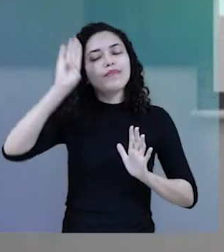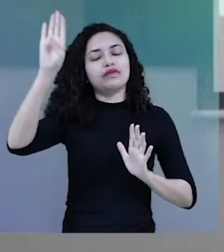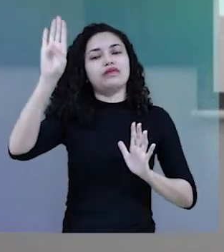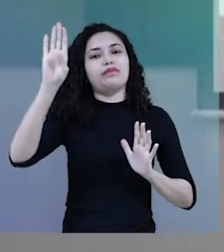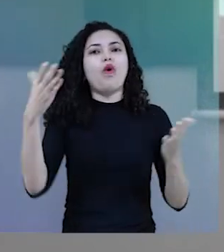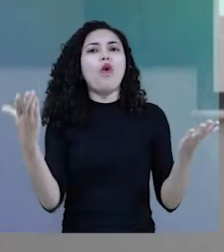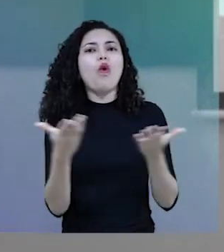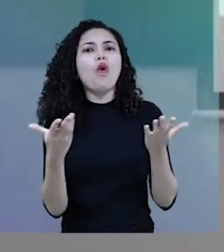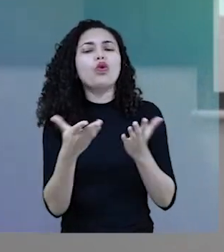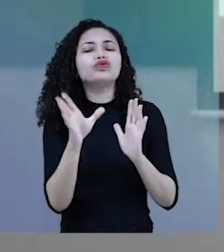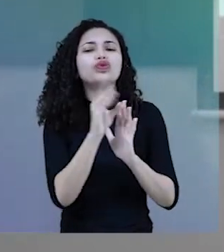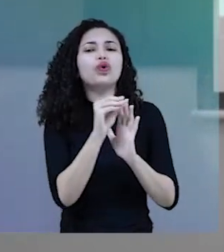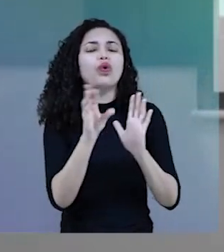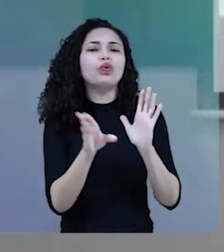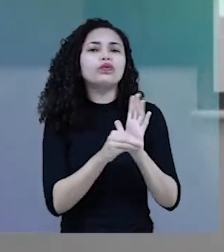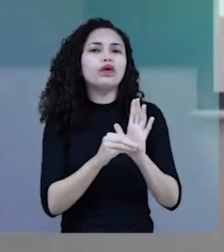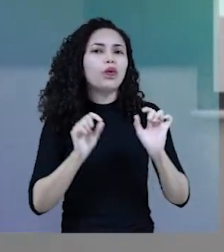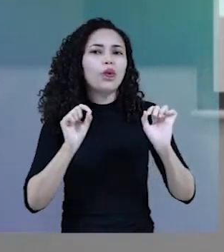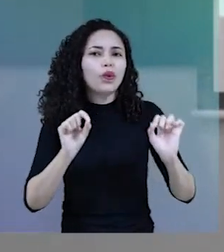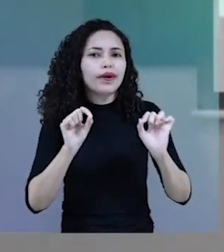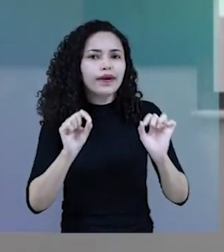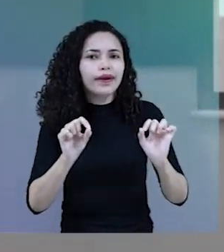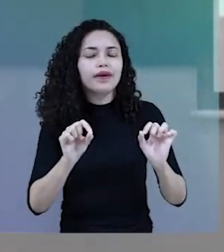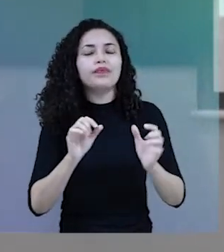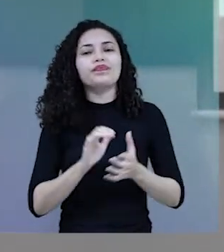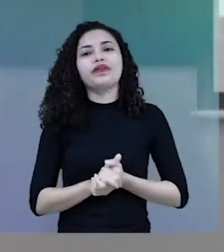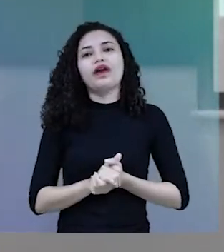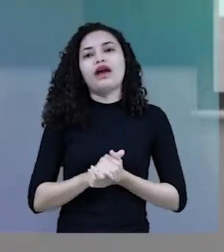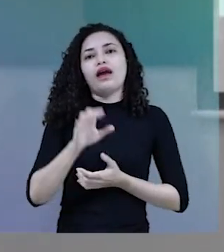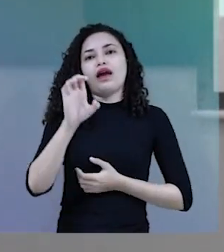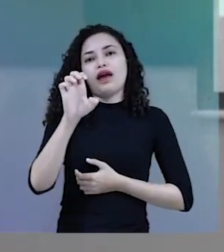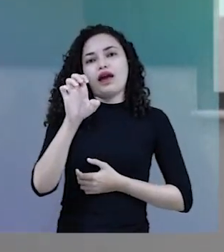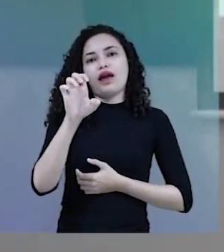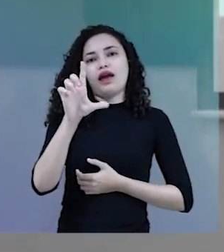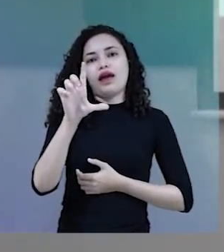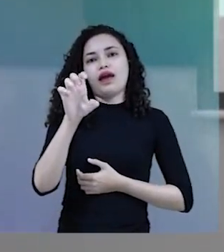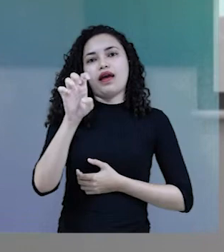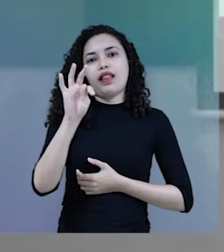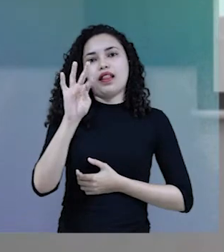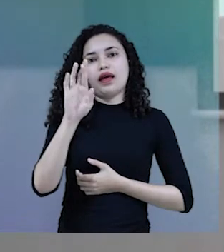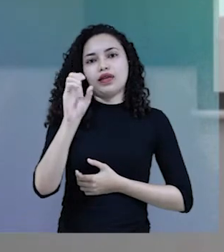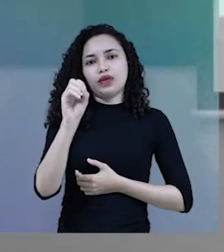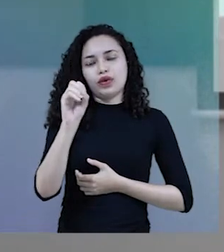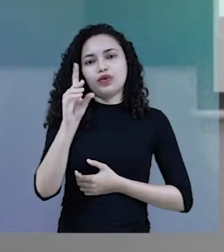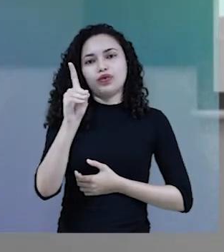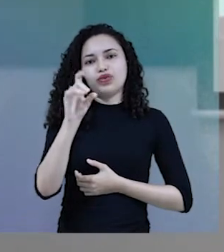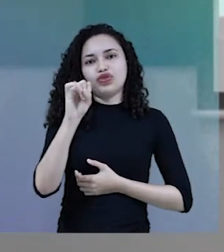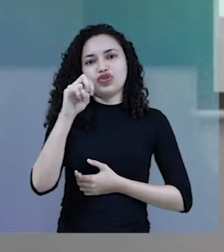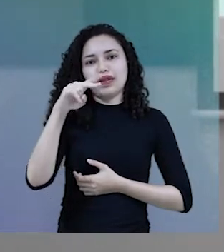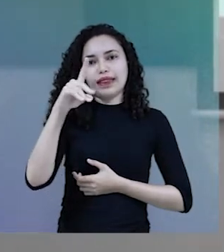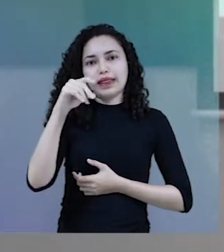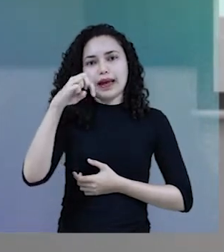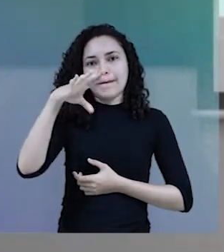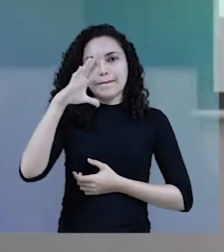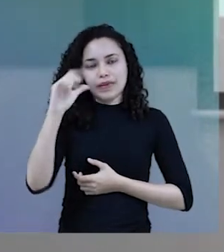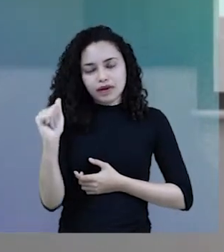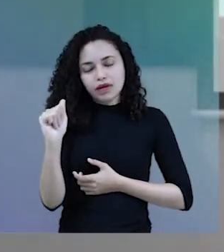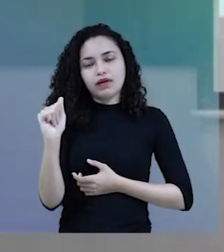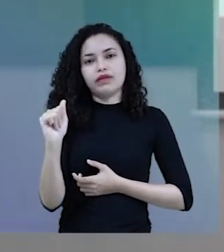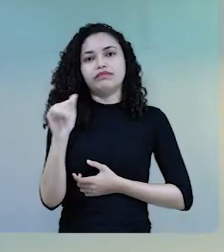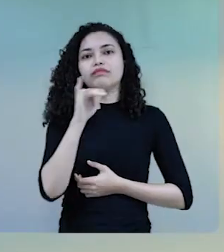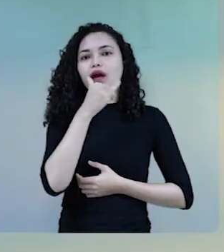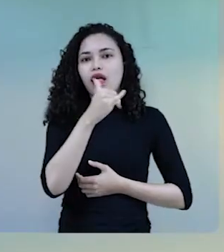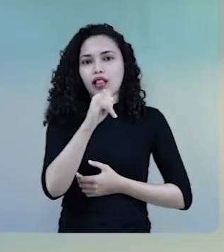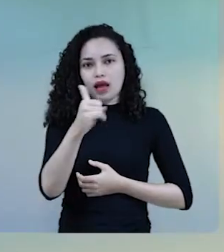por eletrodinâmica, tá certo? Então, que é um dos conteúdos que é fundamental para o Enem, tá bom? Então, vamos